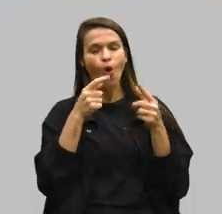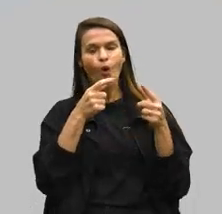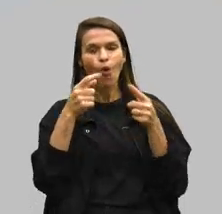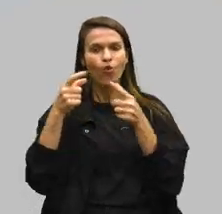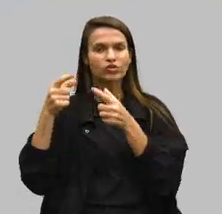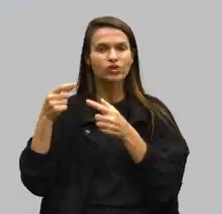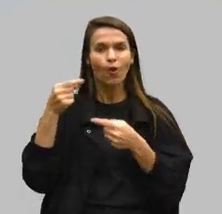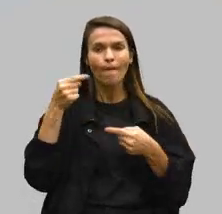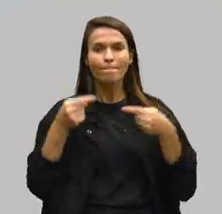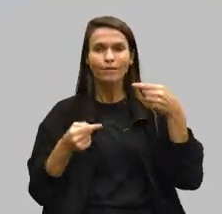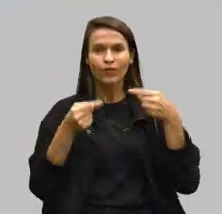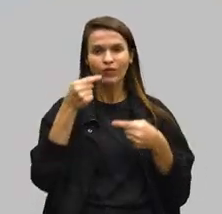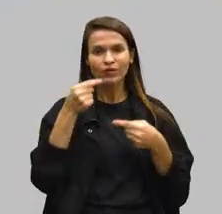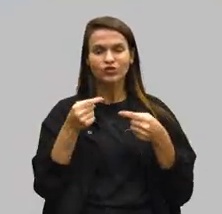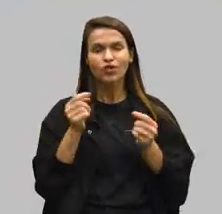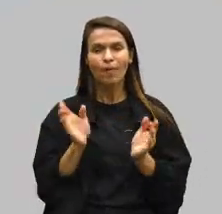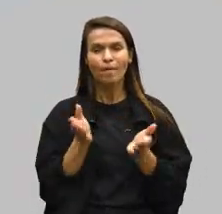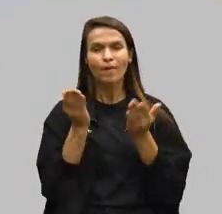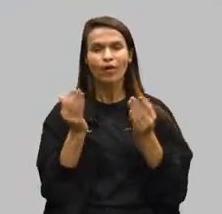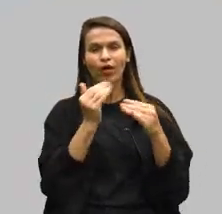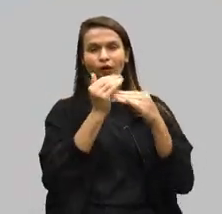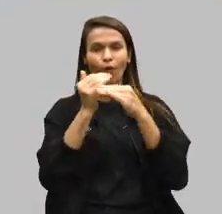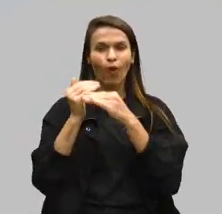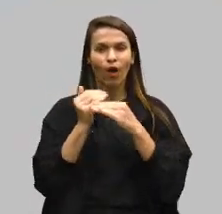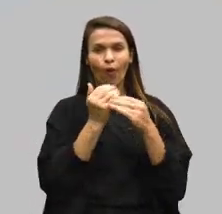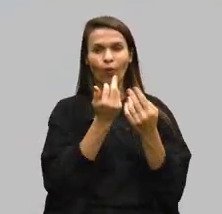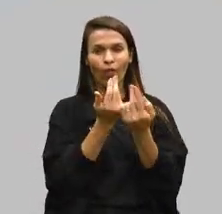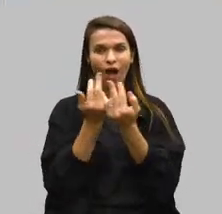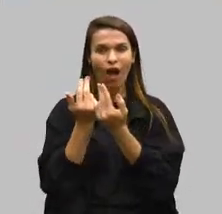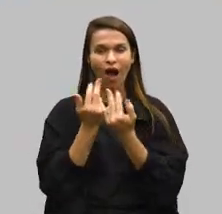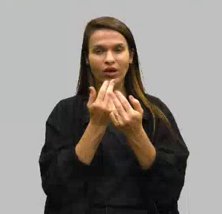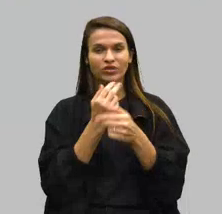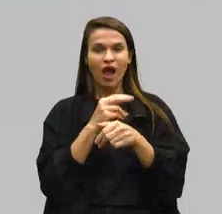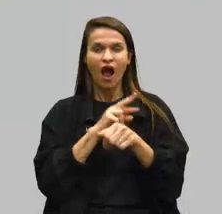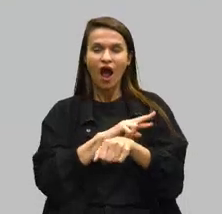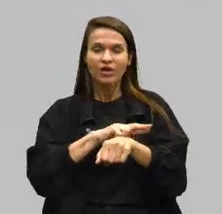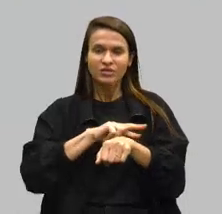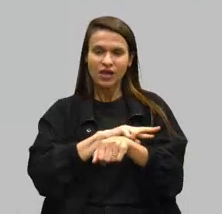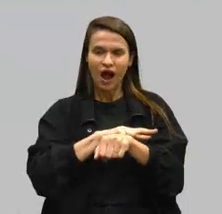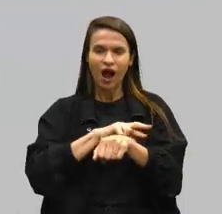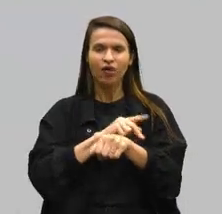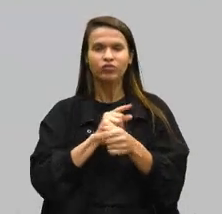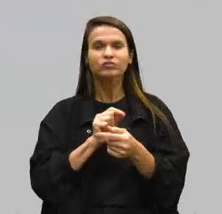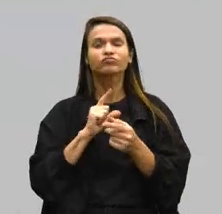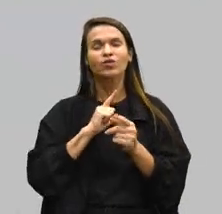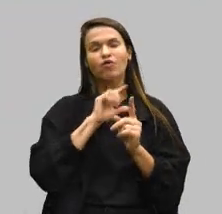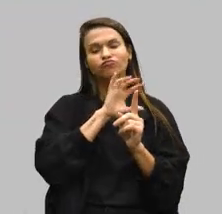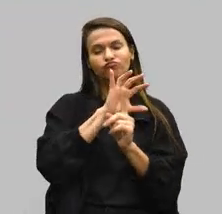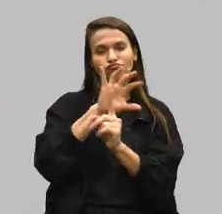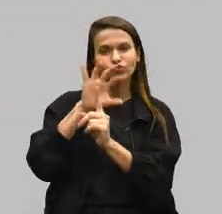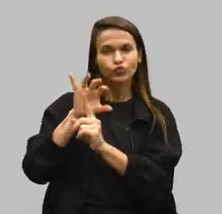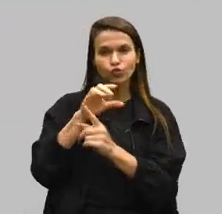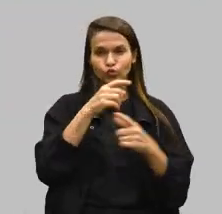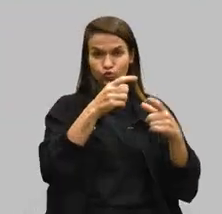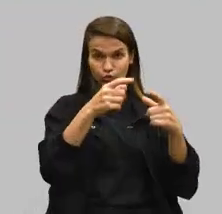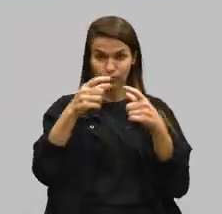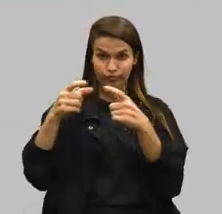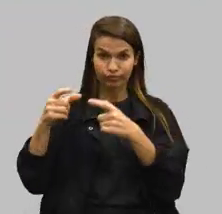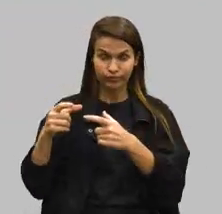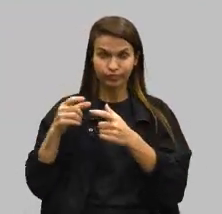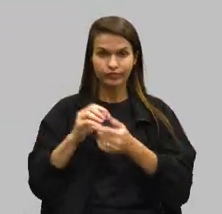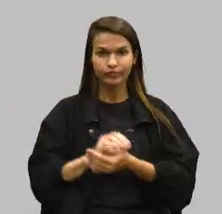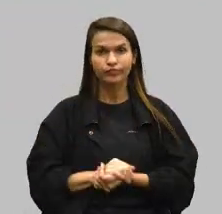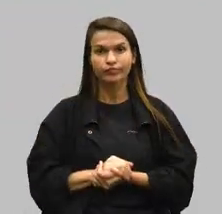políticas de promoção da Igualdade racial e como é que elas têm refletido nos territórios então aqui